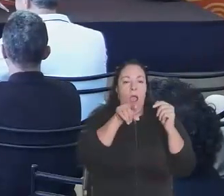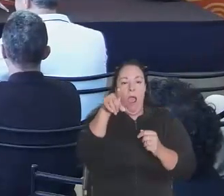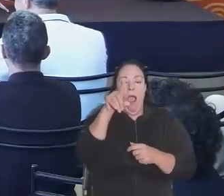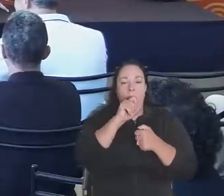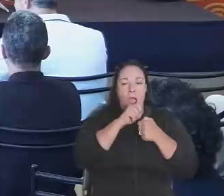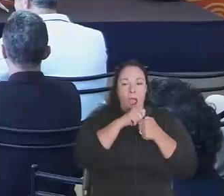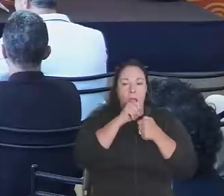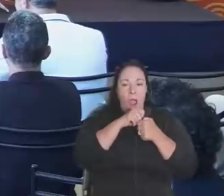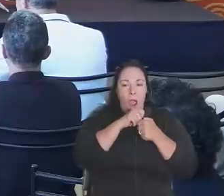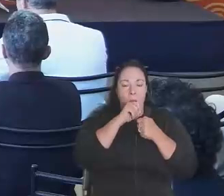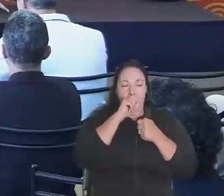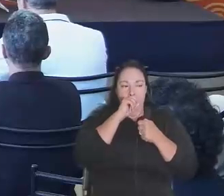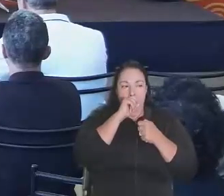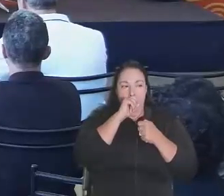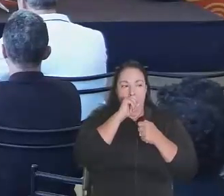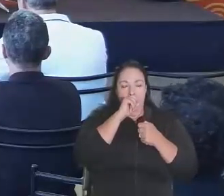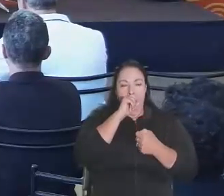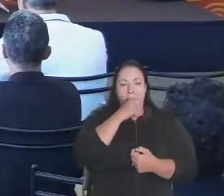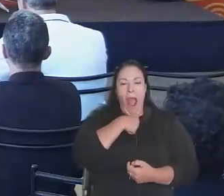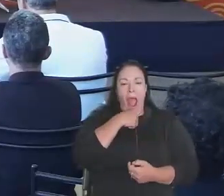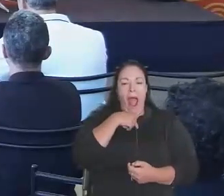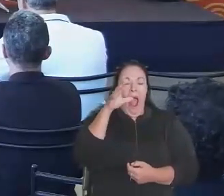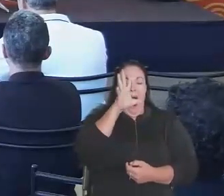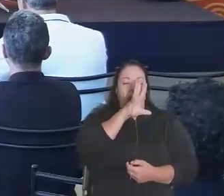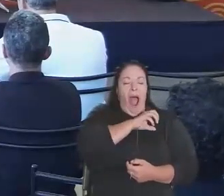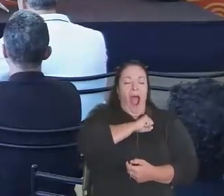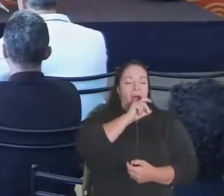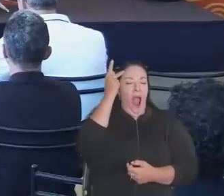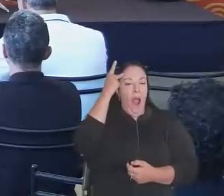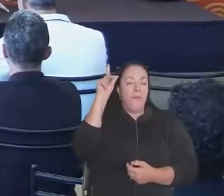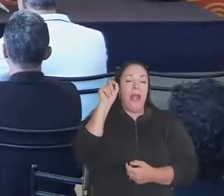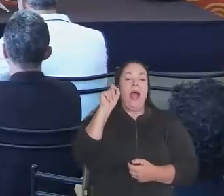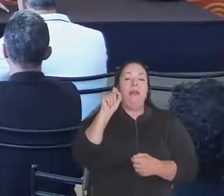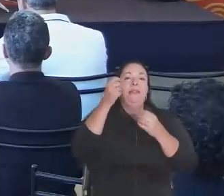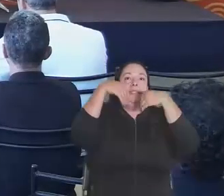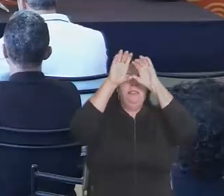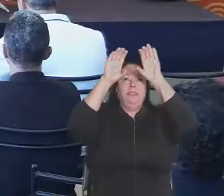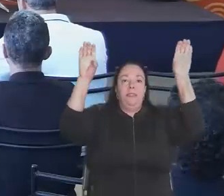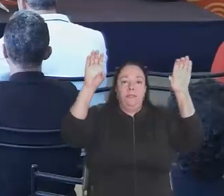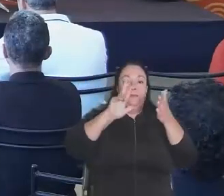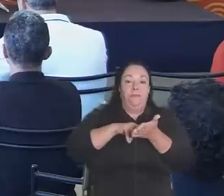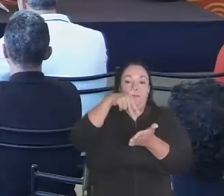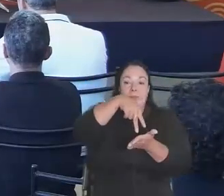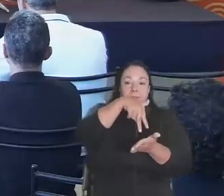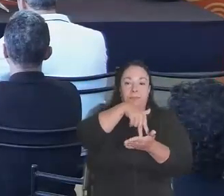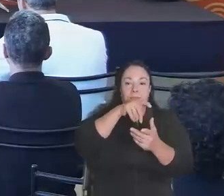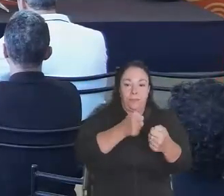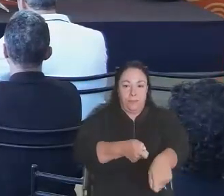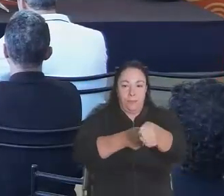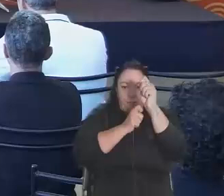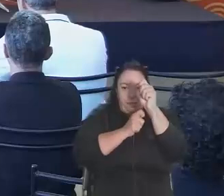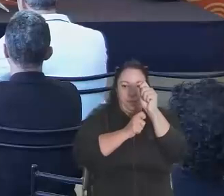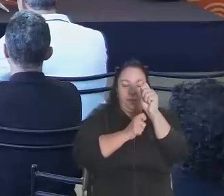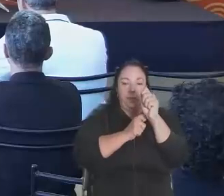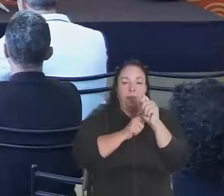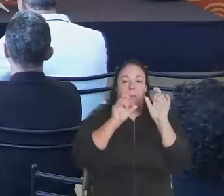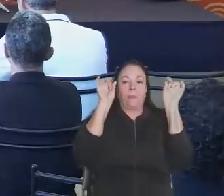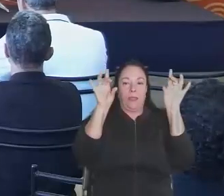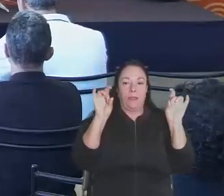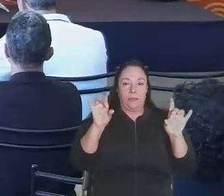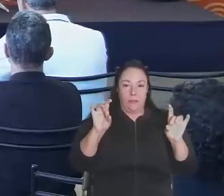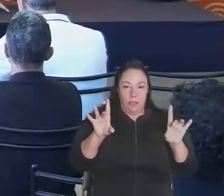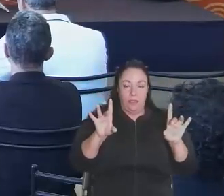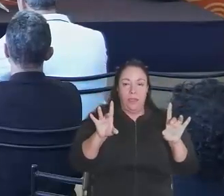sabe? Mas eu amei, além do praquecel, eu amei conhecer os personagens das pescarias, em especial o